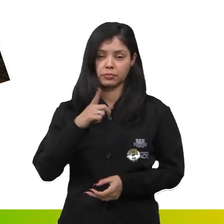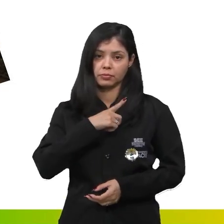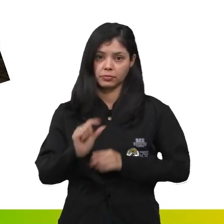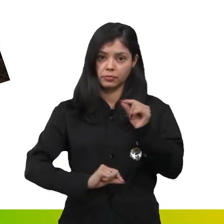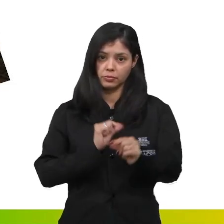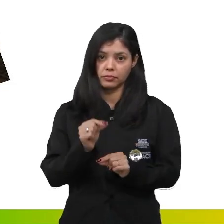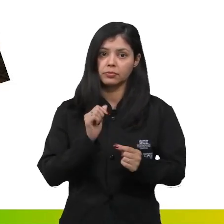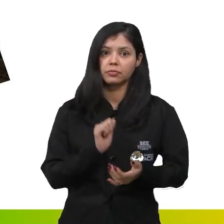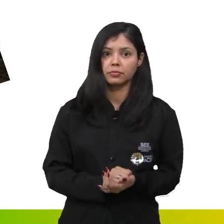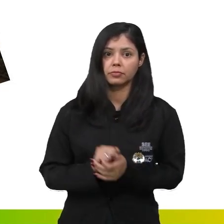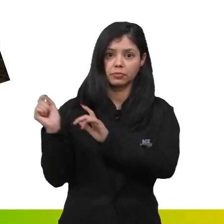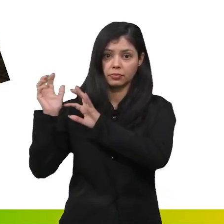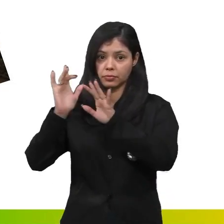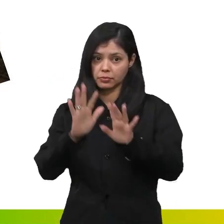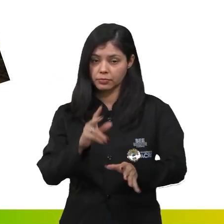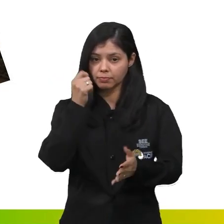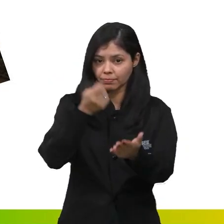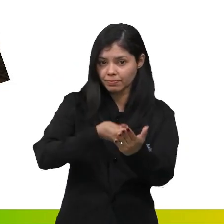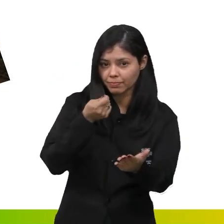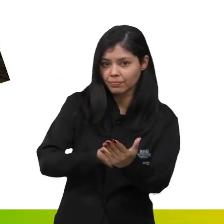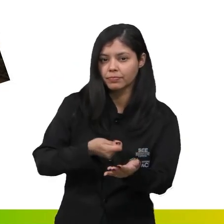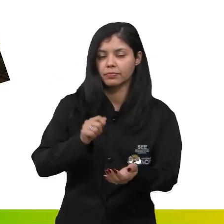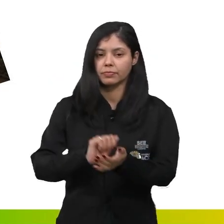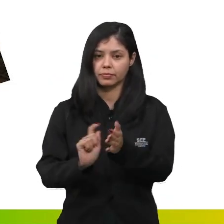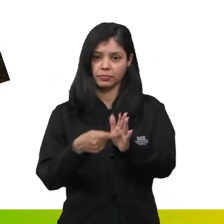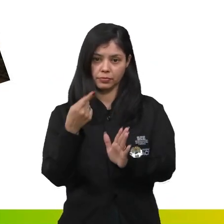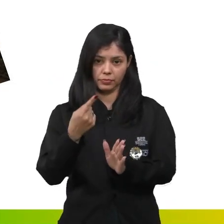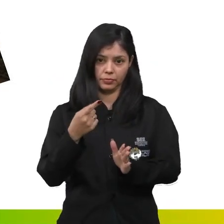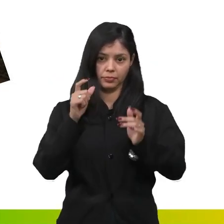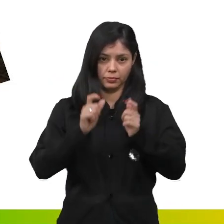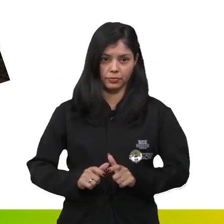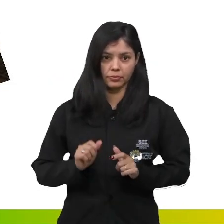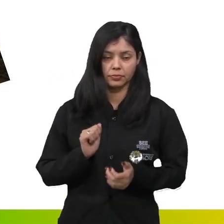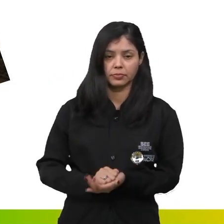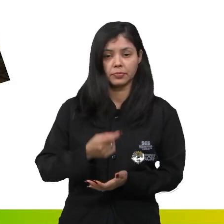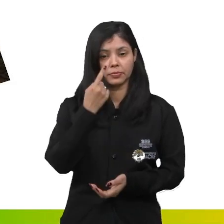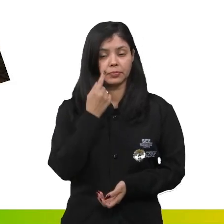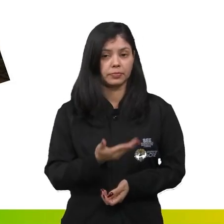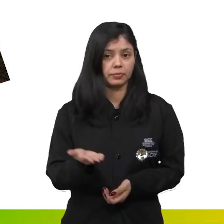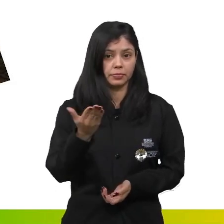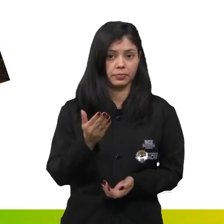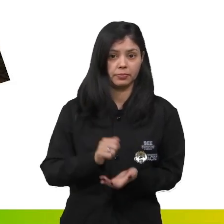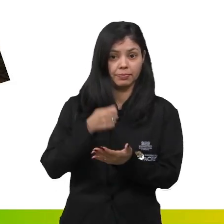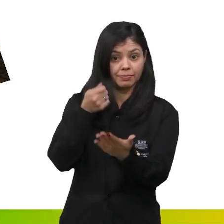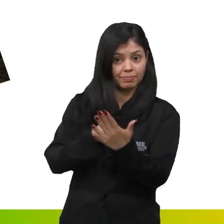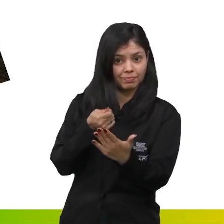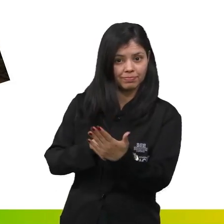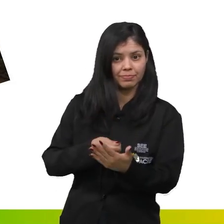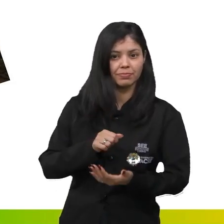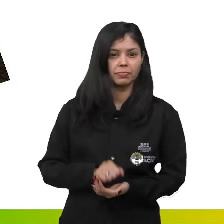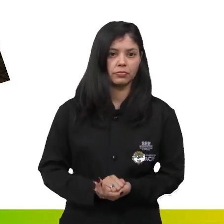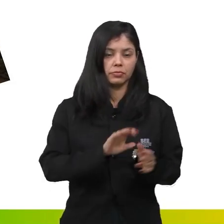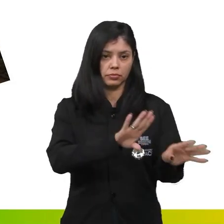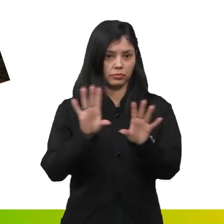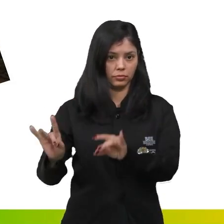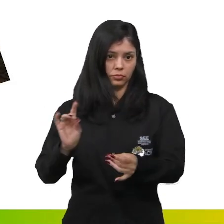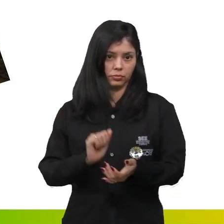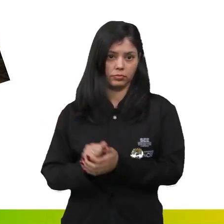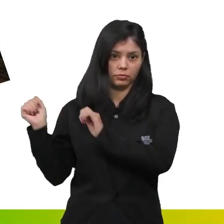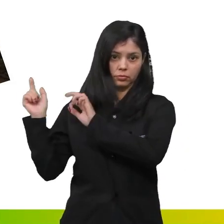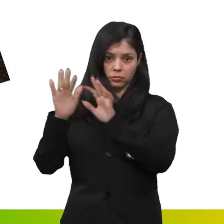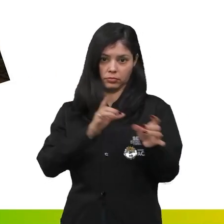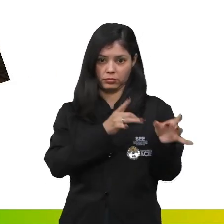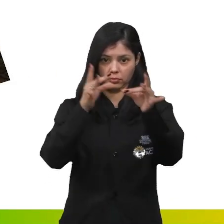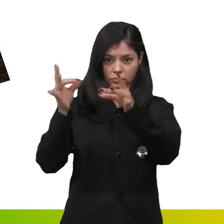temos aí um fluxo forçado em primeiro lugar. Observa aqui, um fluxo forçado através do